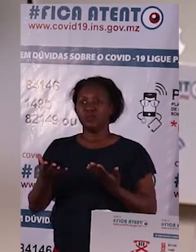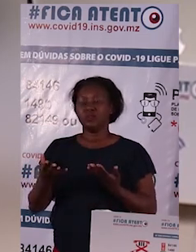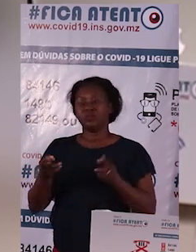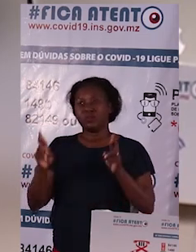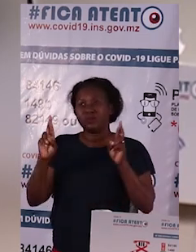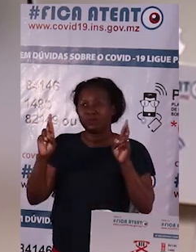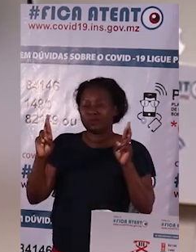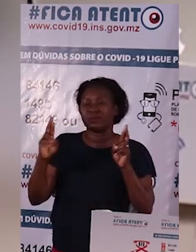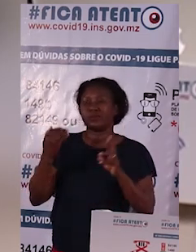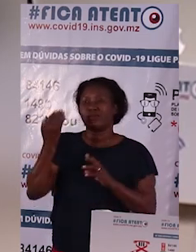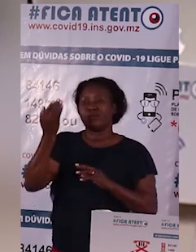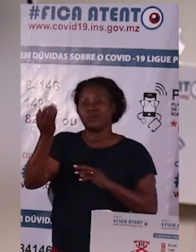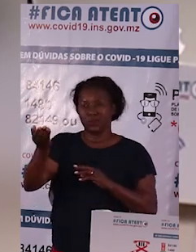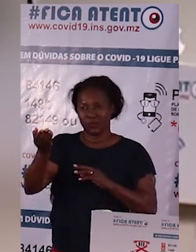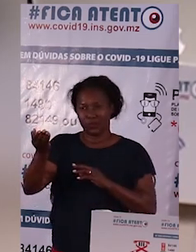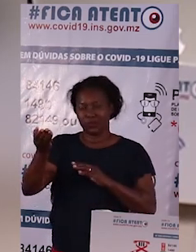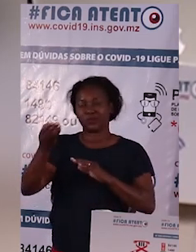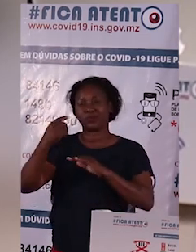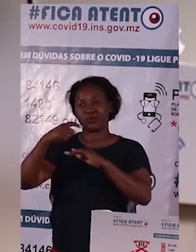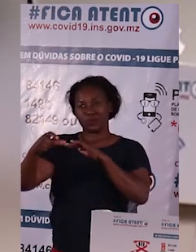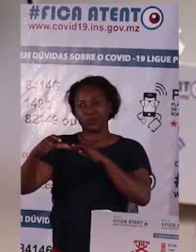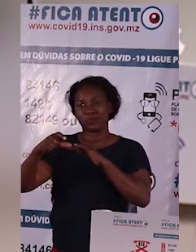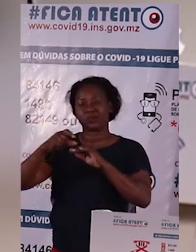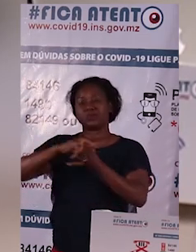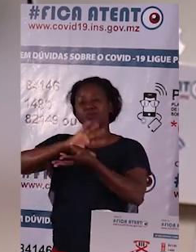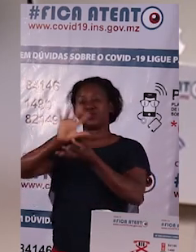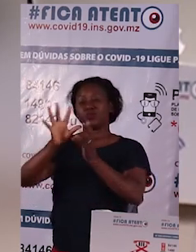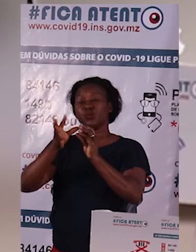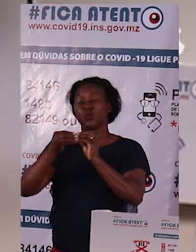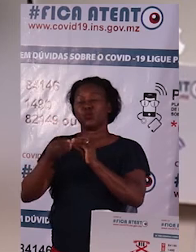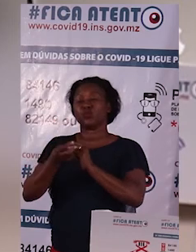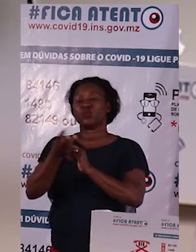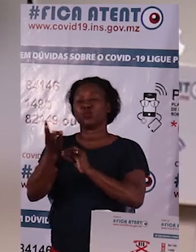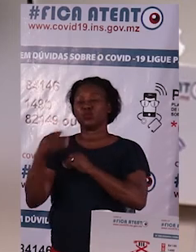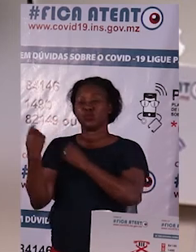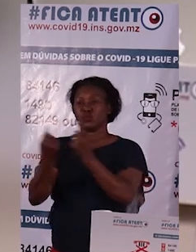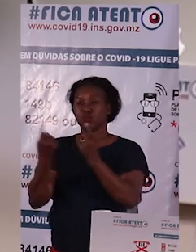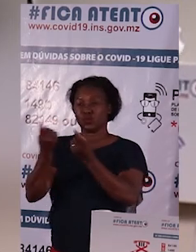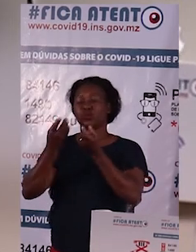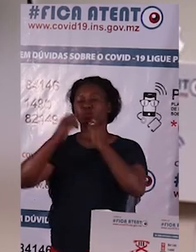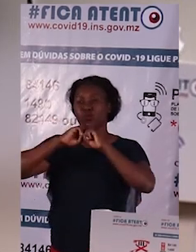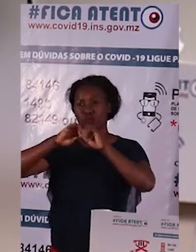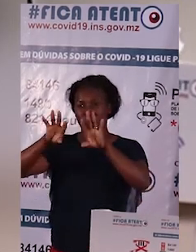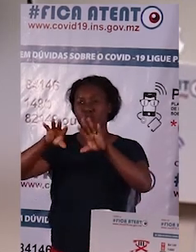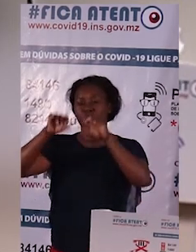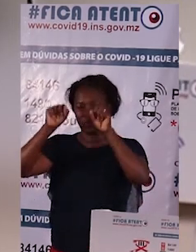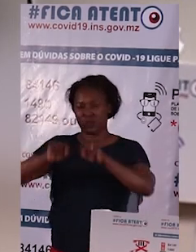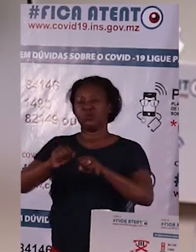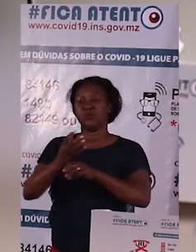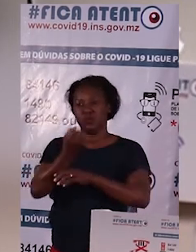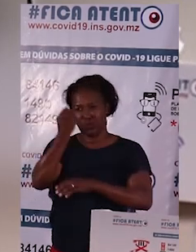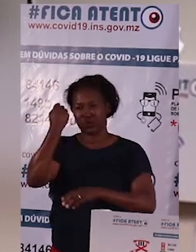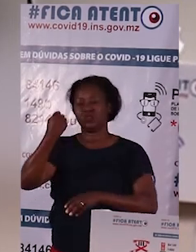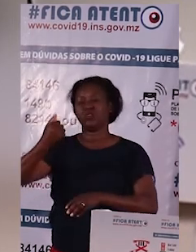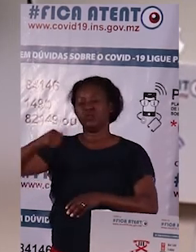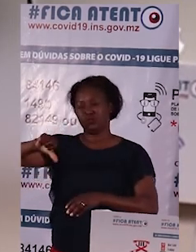expectantes de que ao longo das próximas semanas todos os outros casos que foram reportados por nós vão se recuperar,